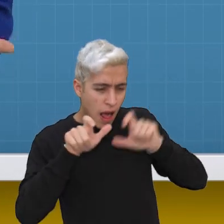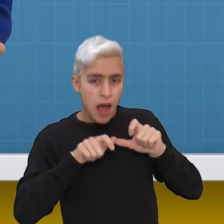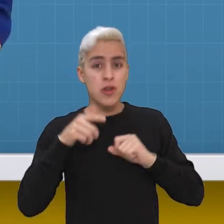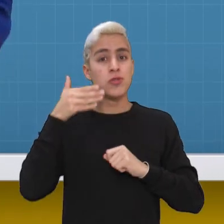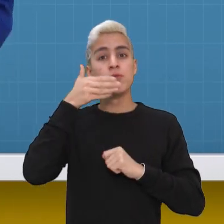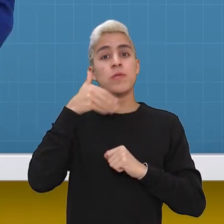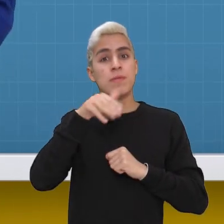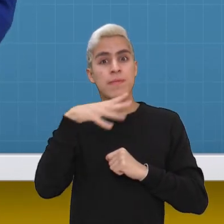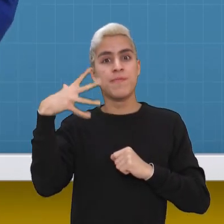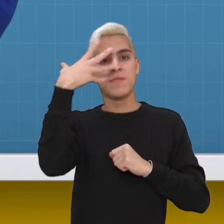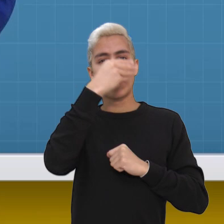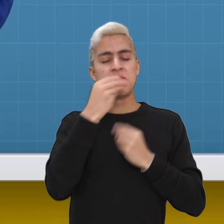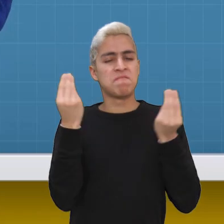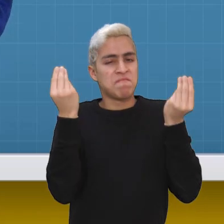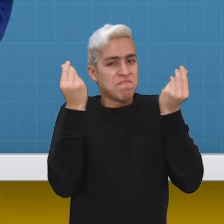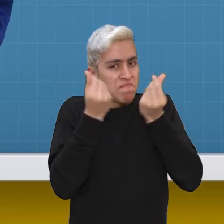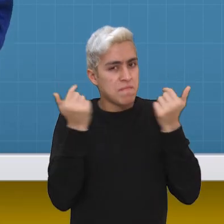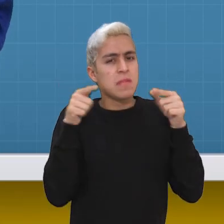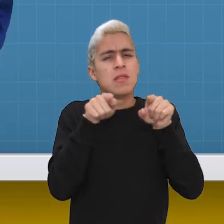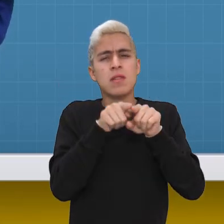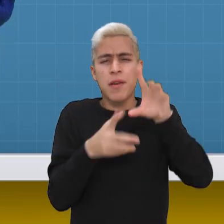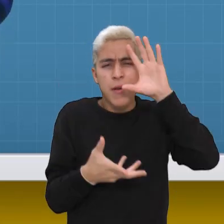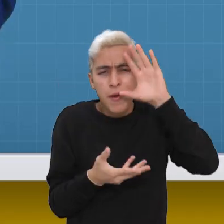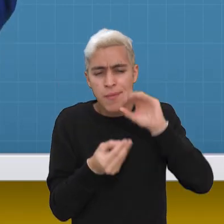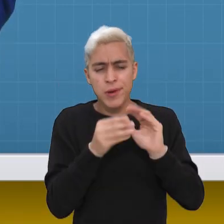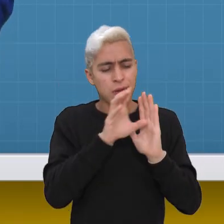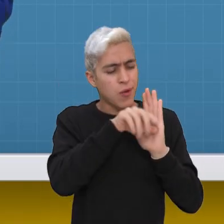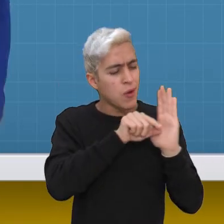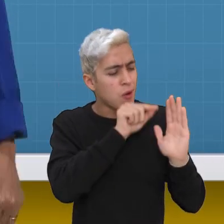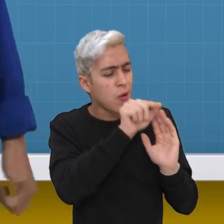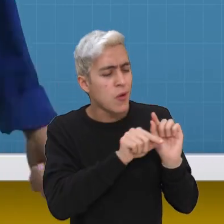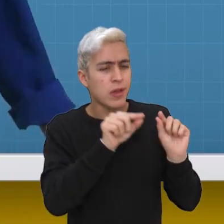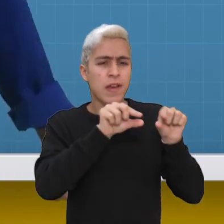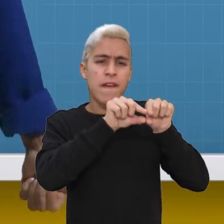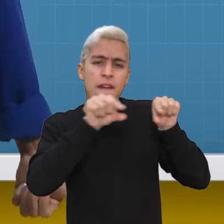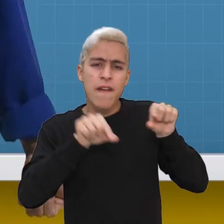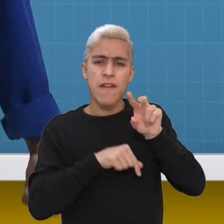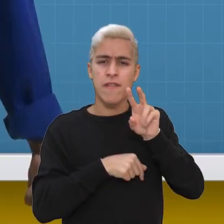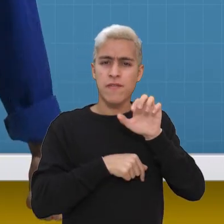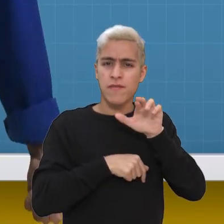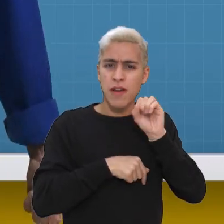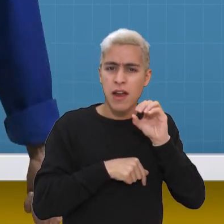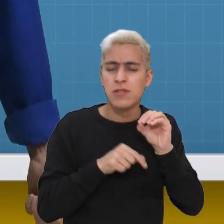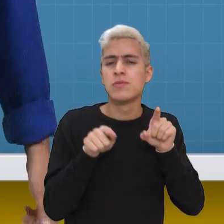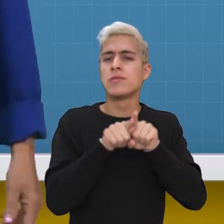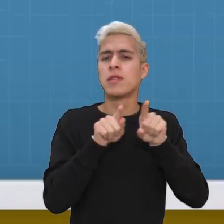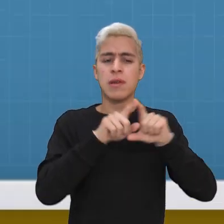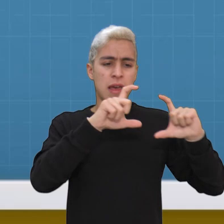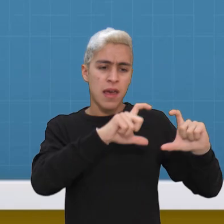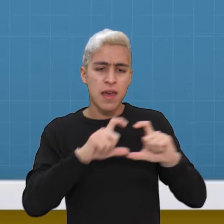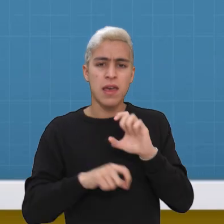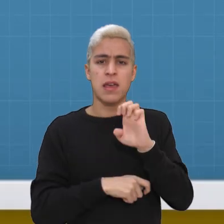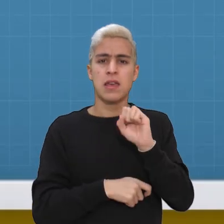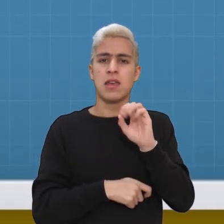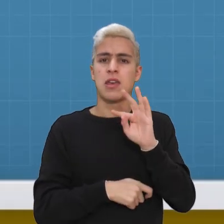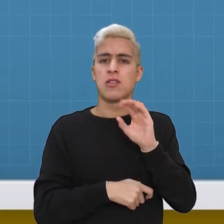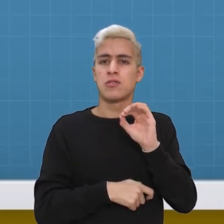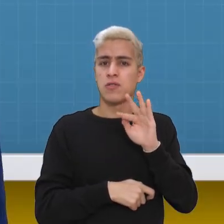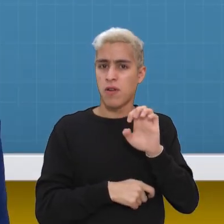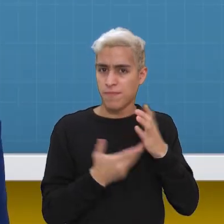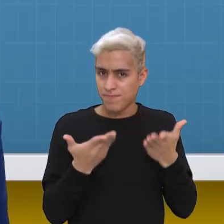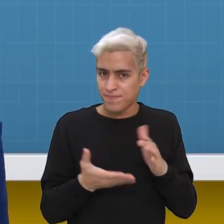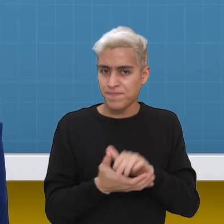fica mais bonito, né? E compreender também o conceito de verso e estrofe, tá bom? Vamos lá.